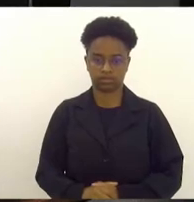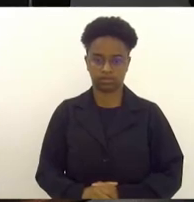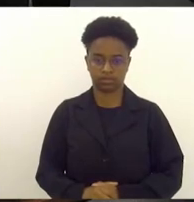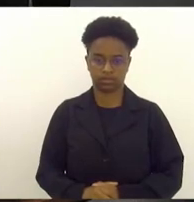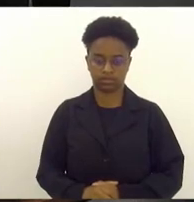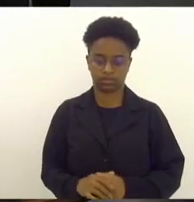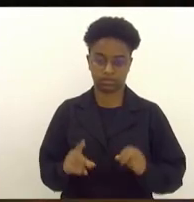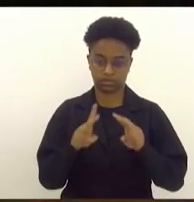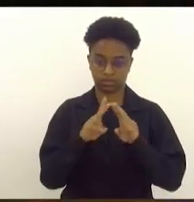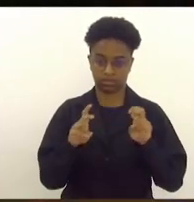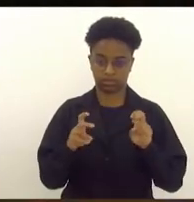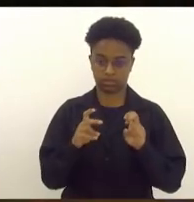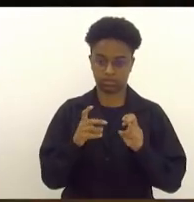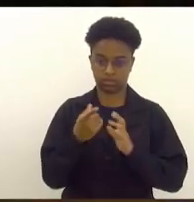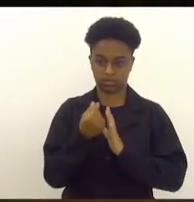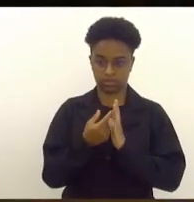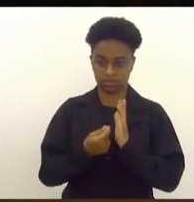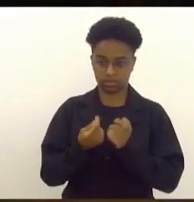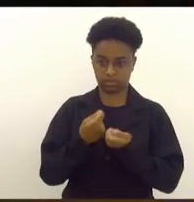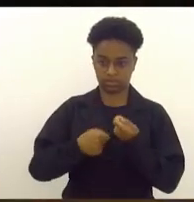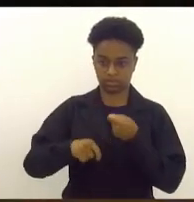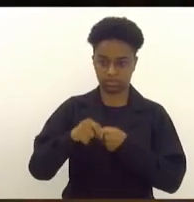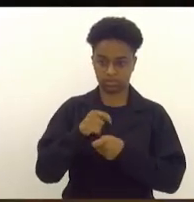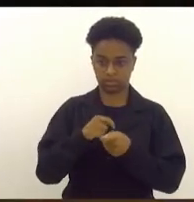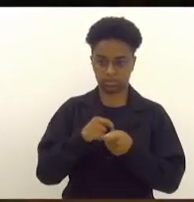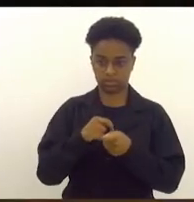pelo assunto financeiro fiscalização